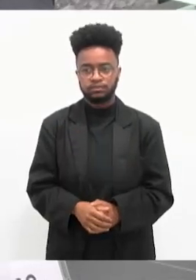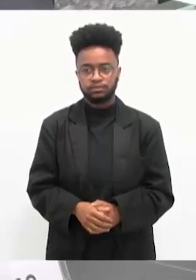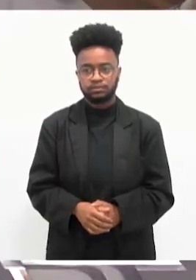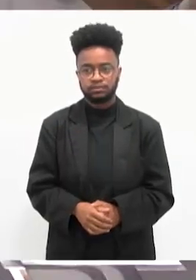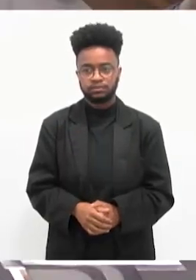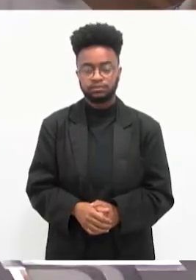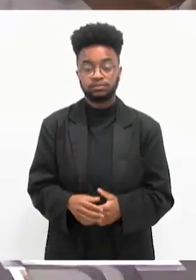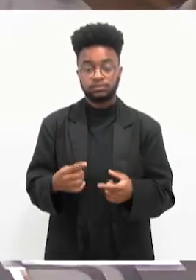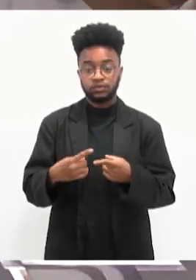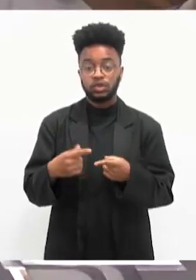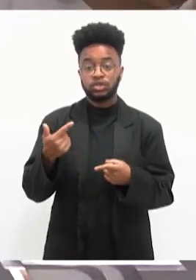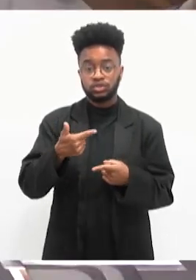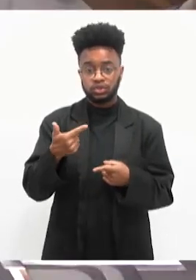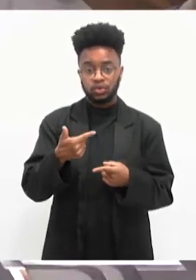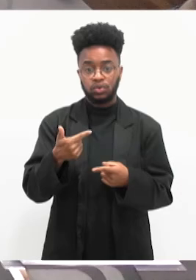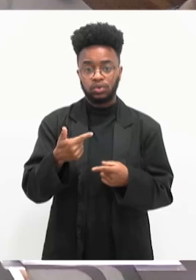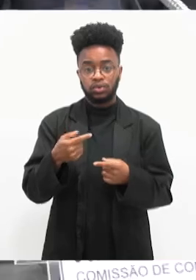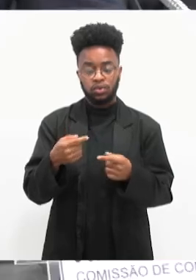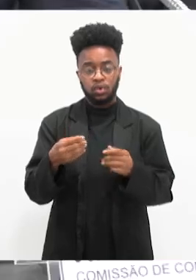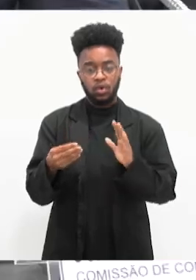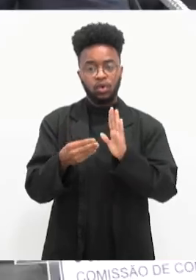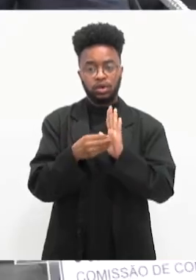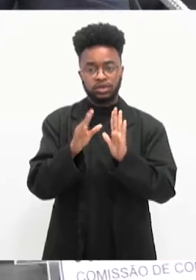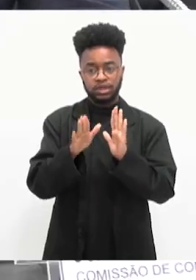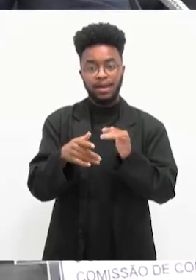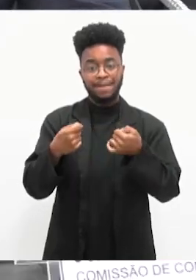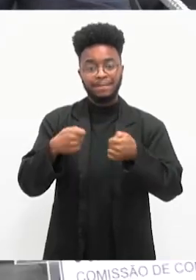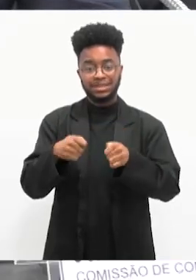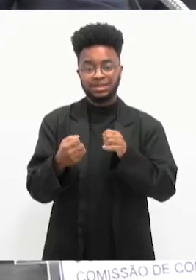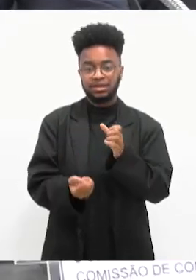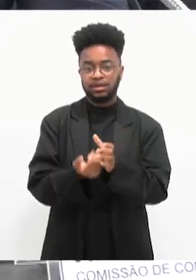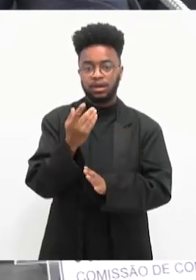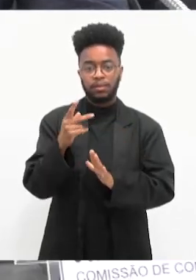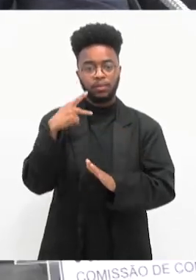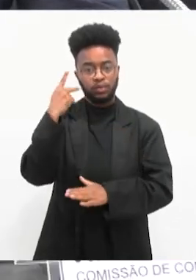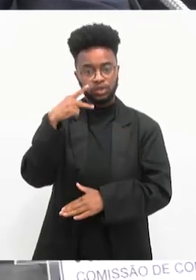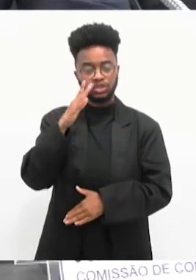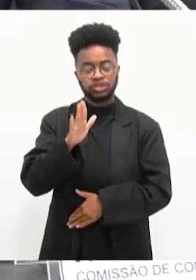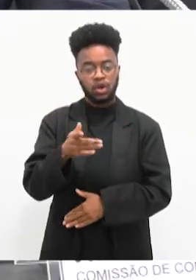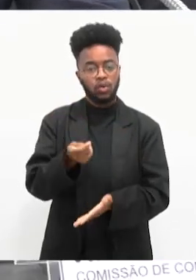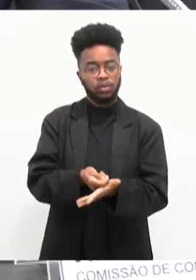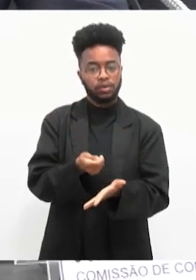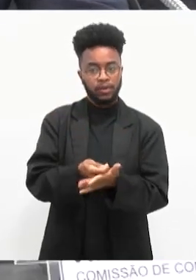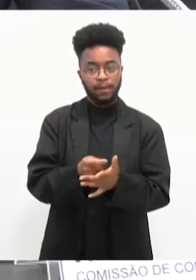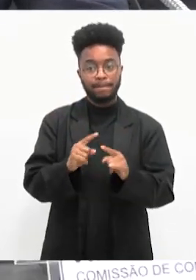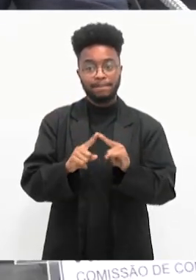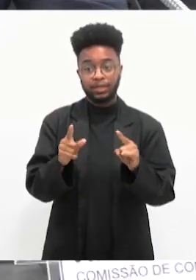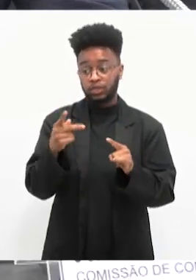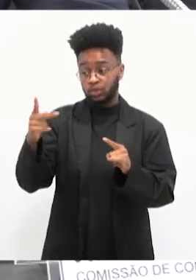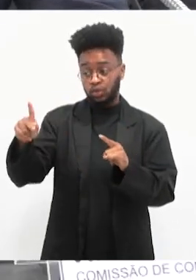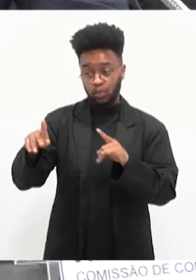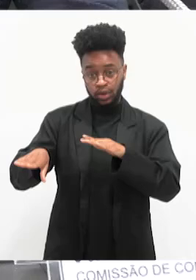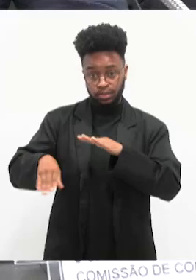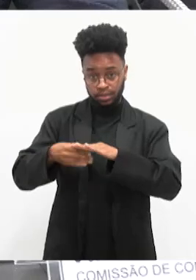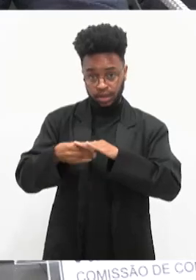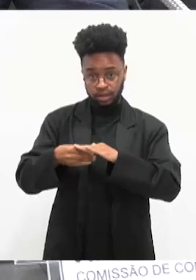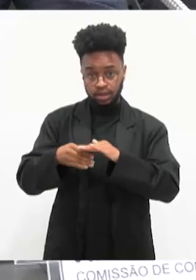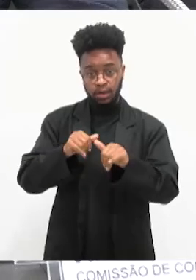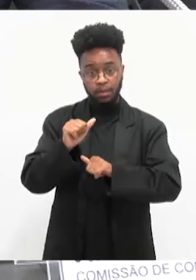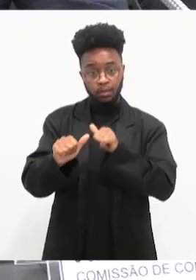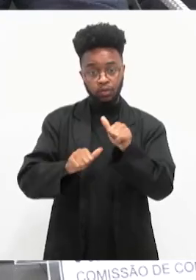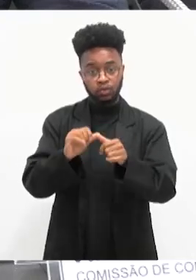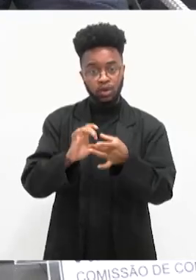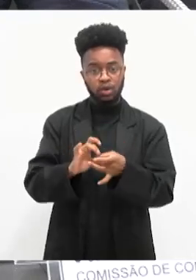Originalmente, o segundo já é deverá instituir políticas. Ele está colocando como impositivo. Aí, na sua emenda, transformou